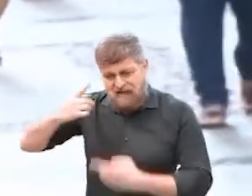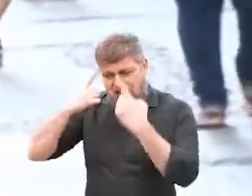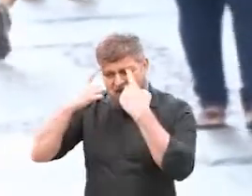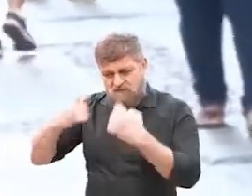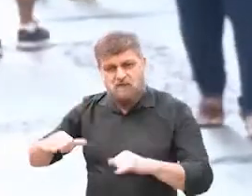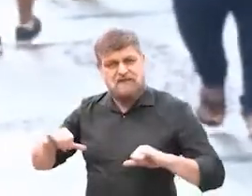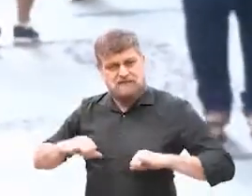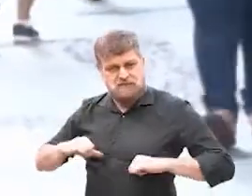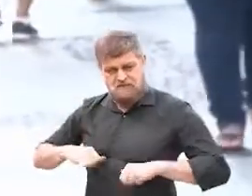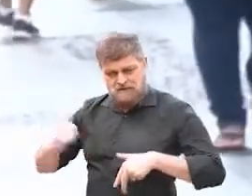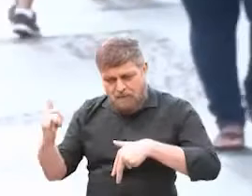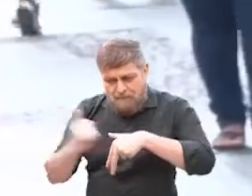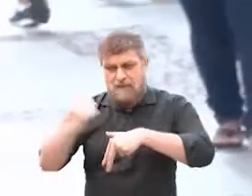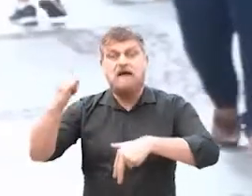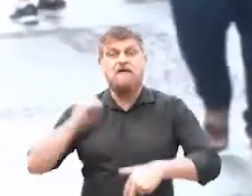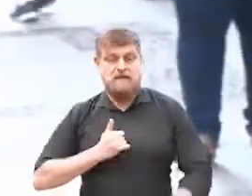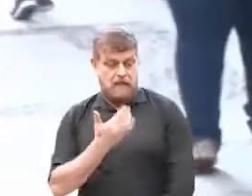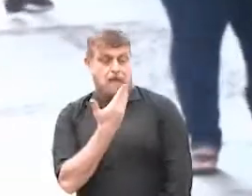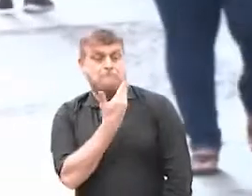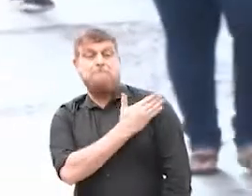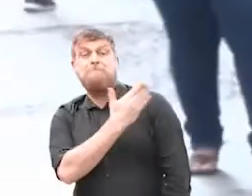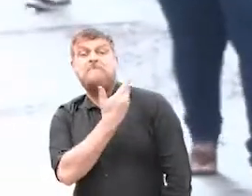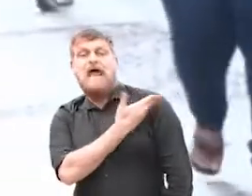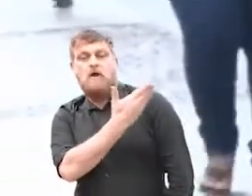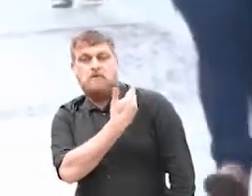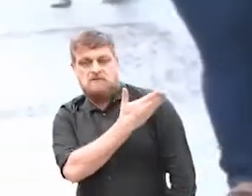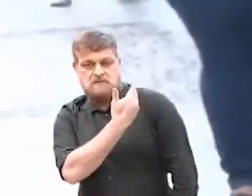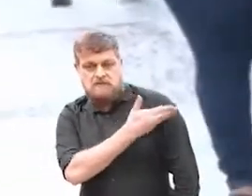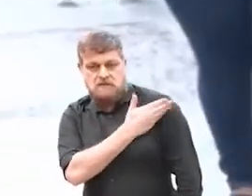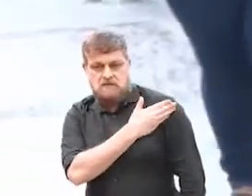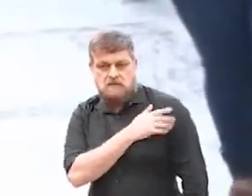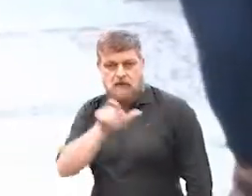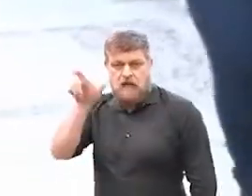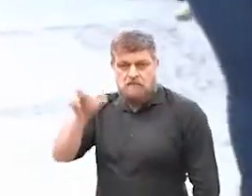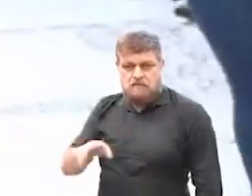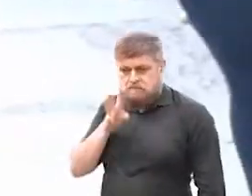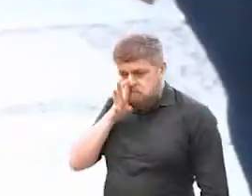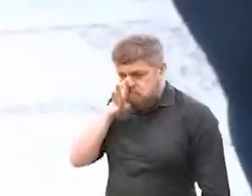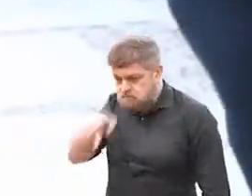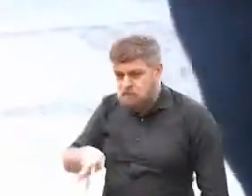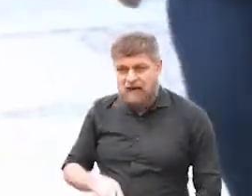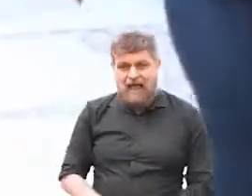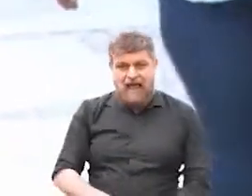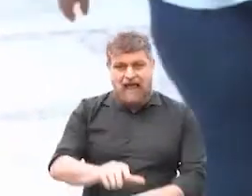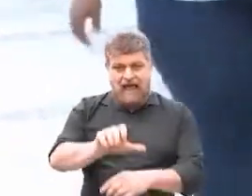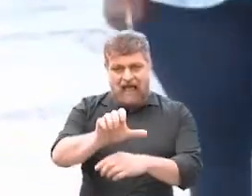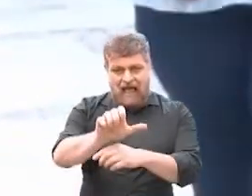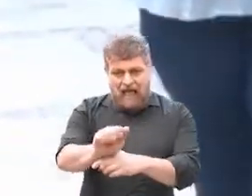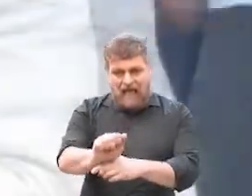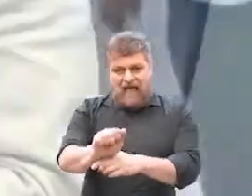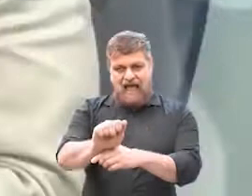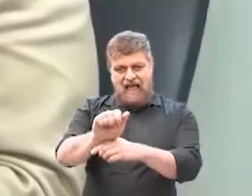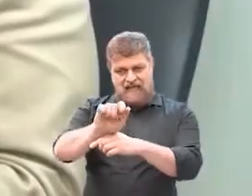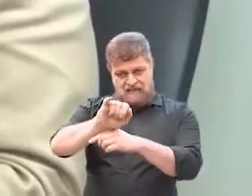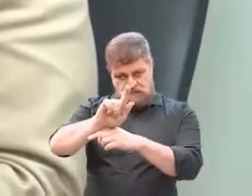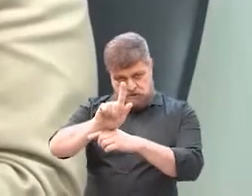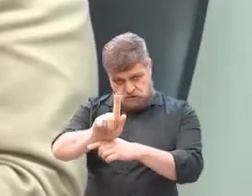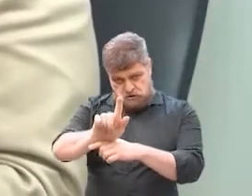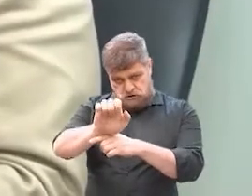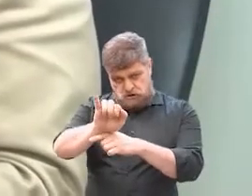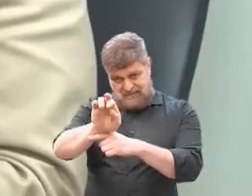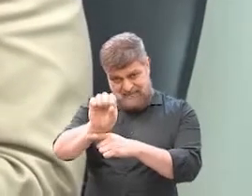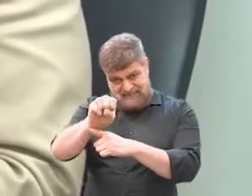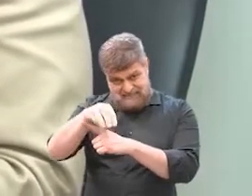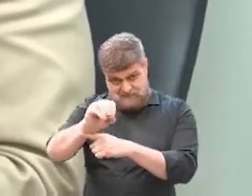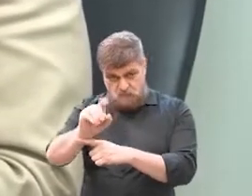e é vítima das mais diversas formas de preconceito. Preconceito contra idoso tem nome, é ageísmo. É um